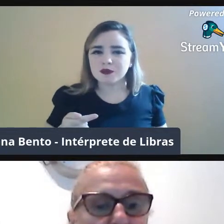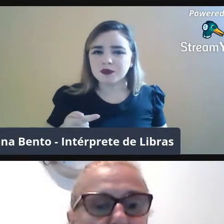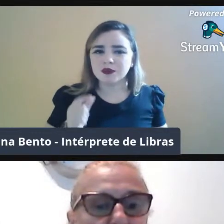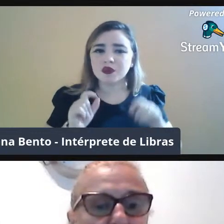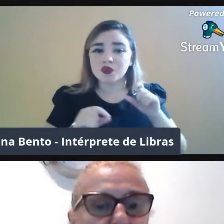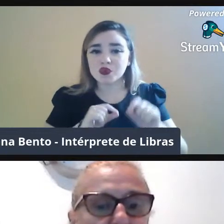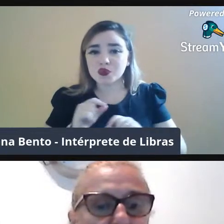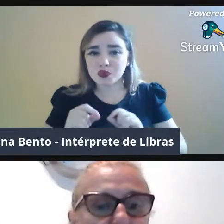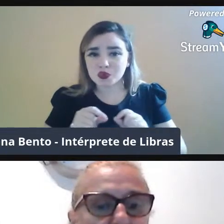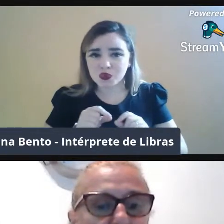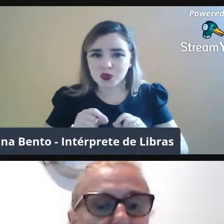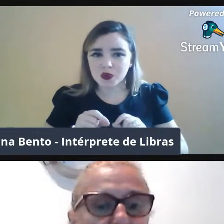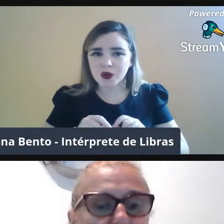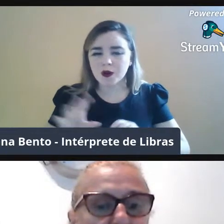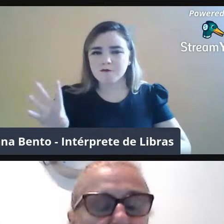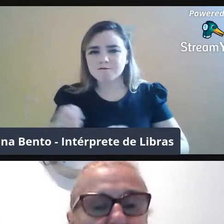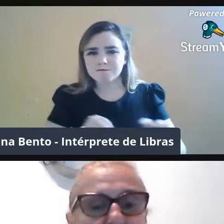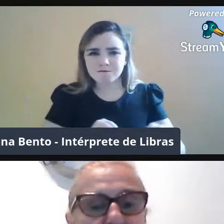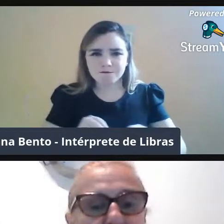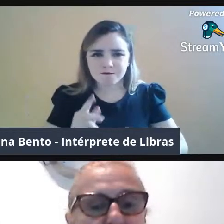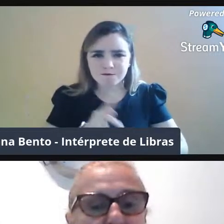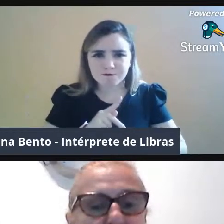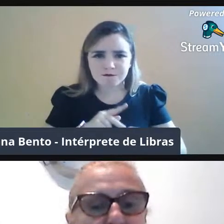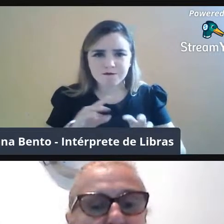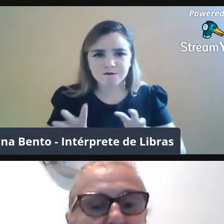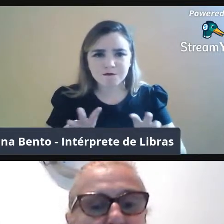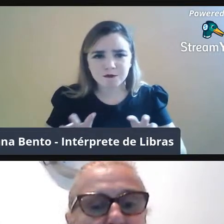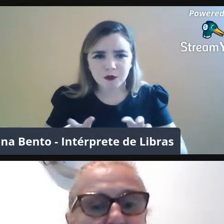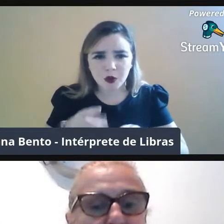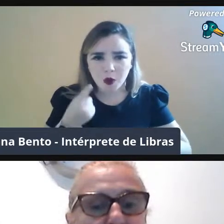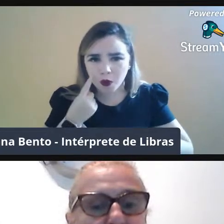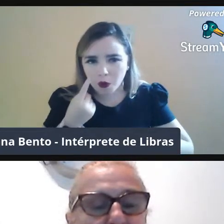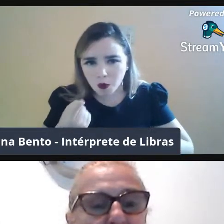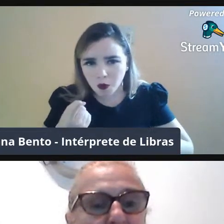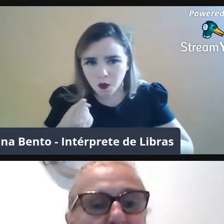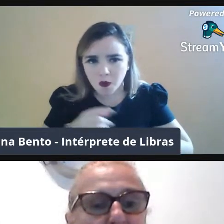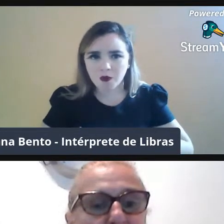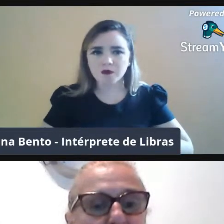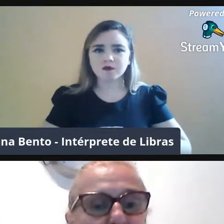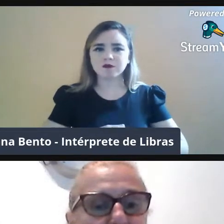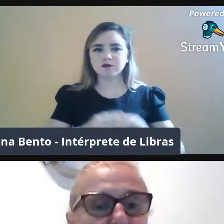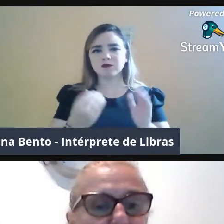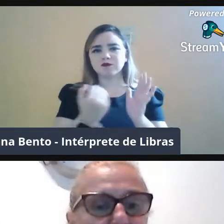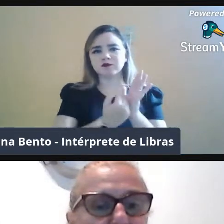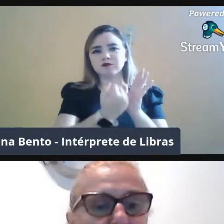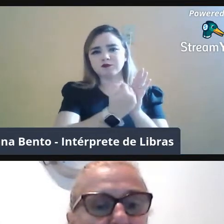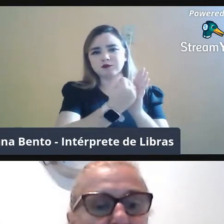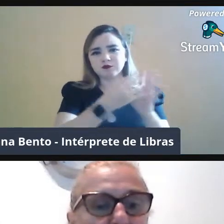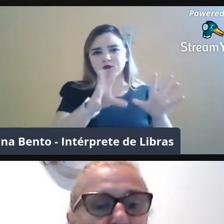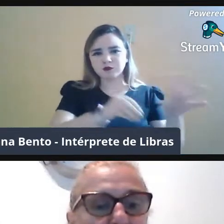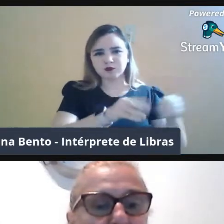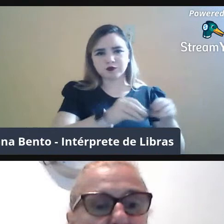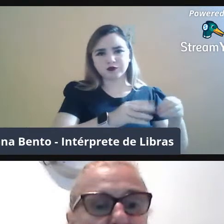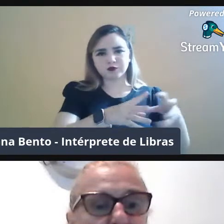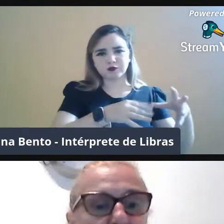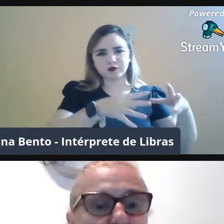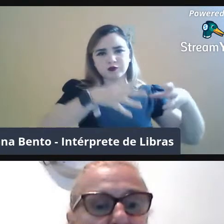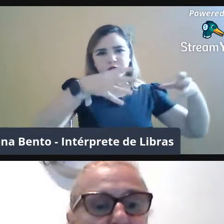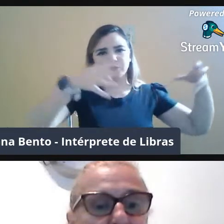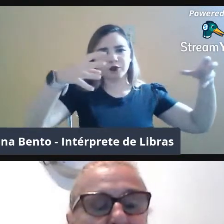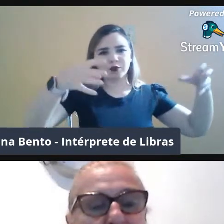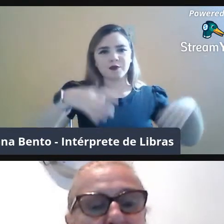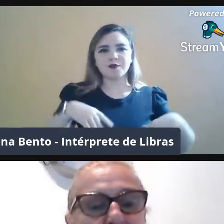de pedra de basalto, né? Enfim. E assim, ó, ficou empilhado desse jeito. Então, a ideia é